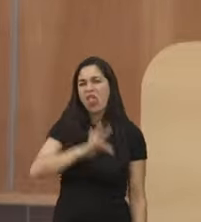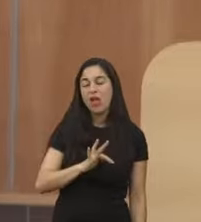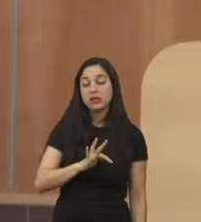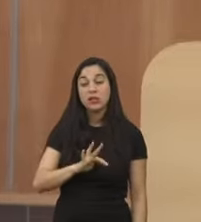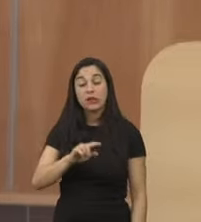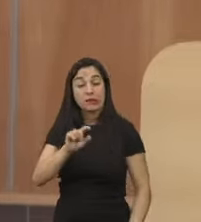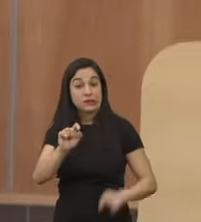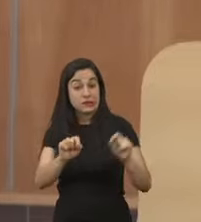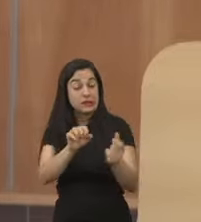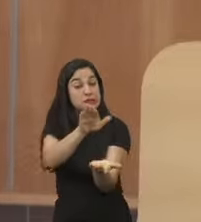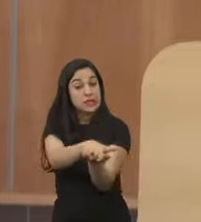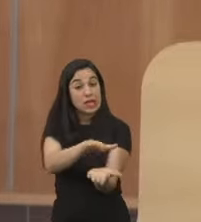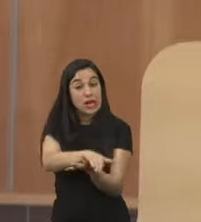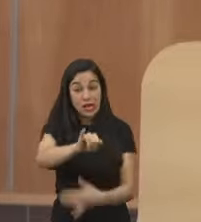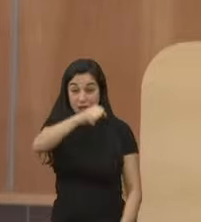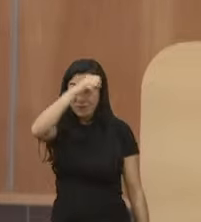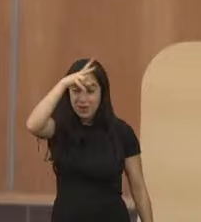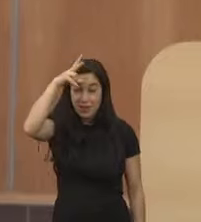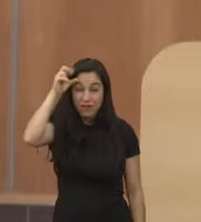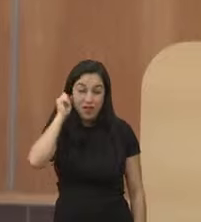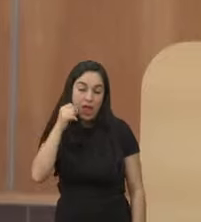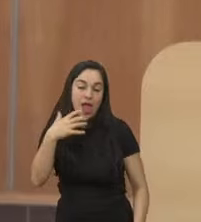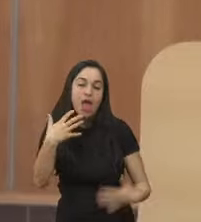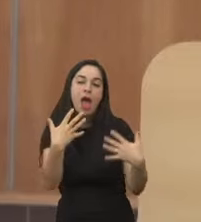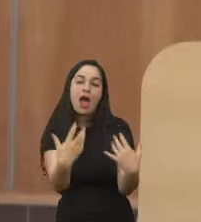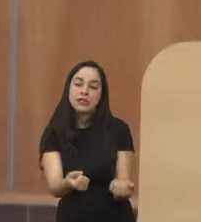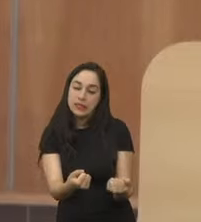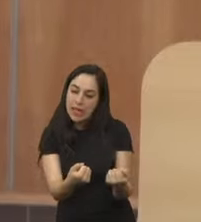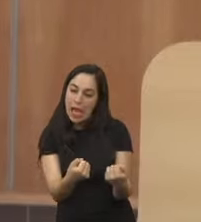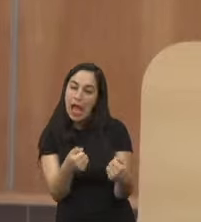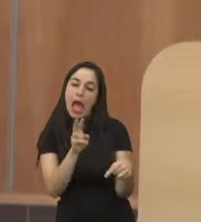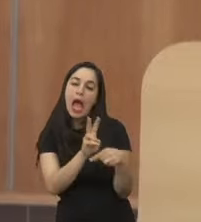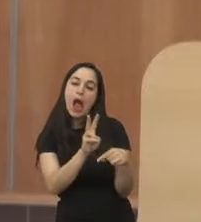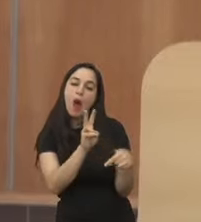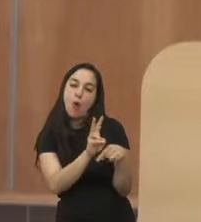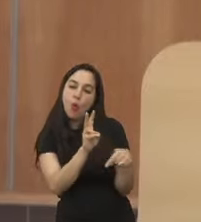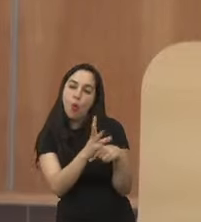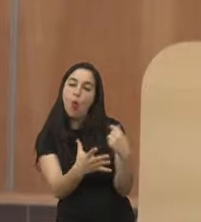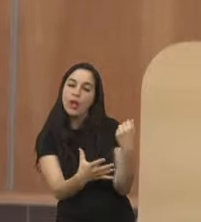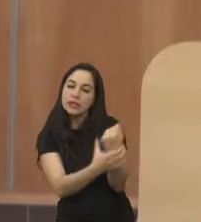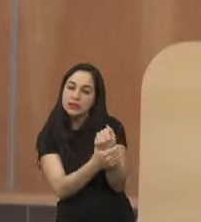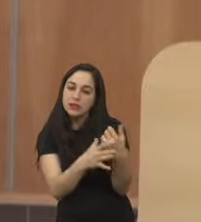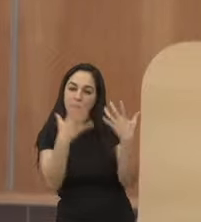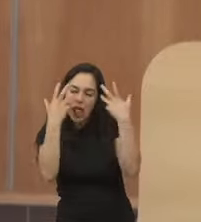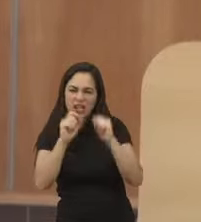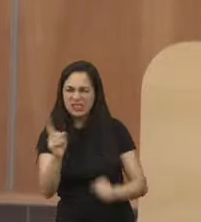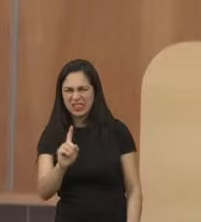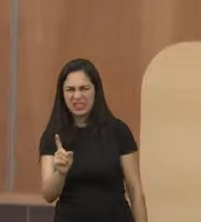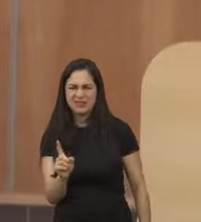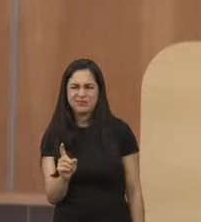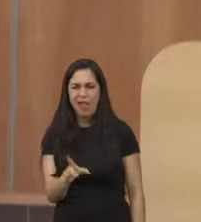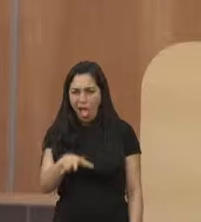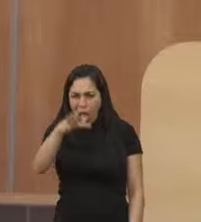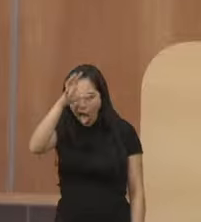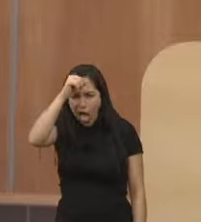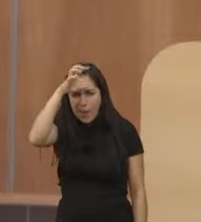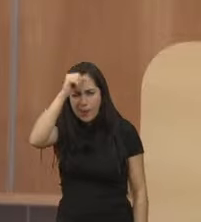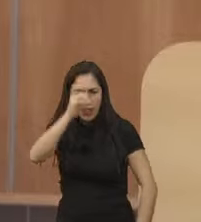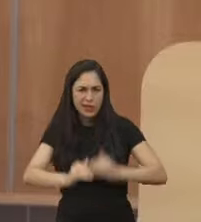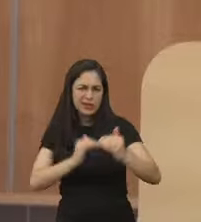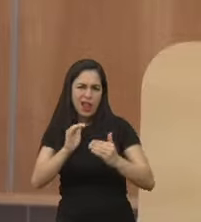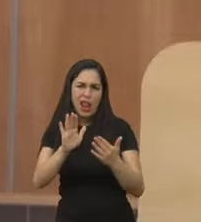o prefeito, em vez de aceitar que precisa cuidar mais dos animais, em vez de sentar e ouvir, de aprender, de construir,